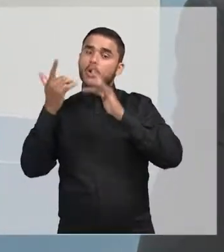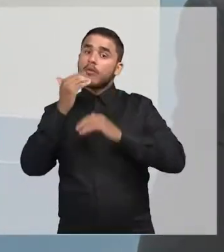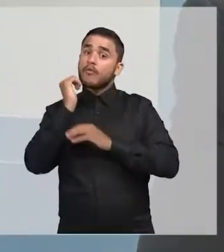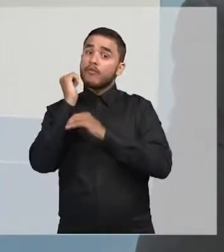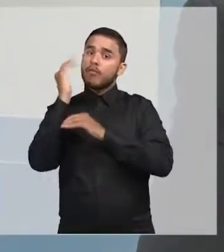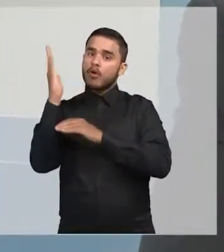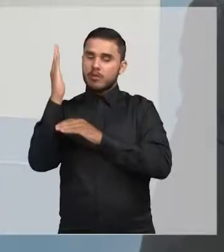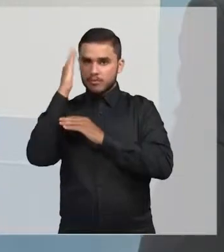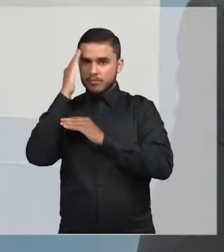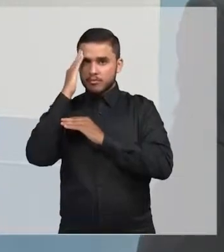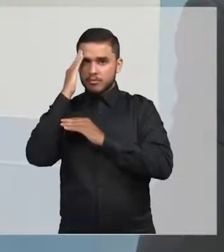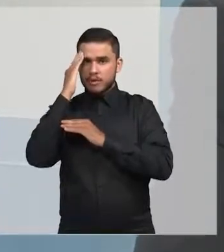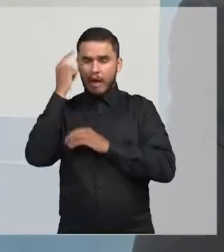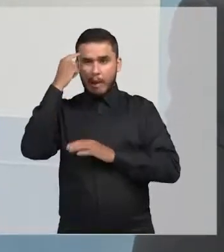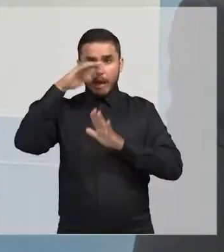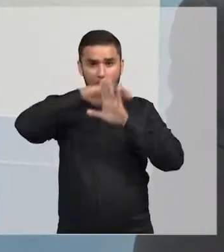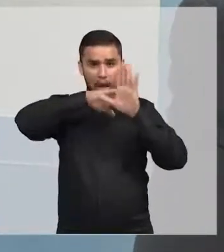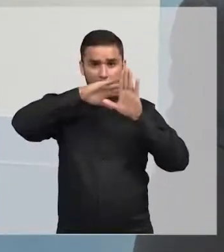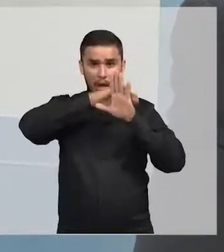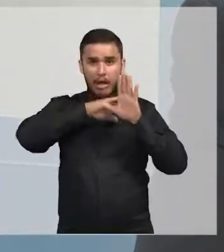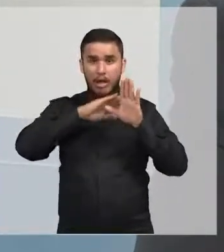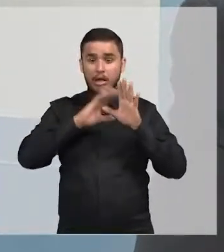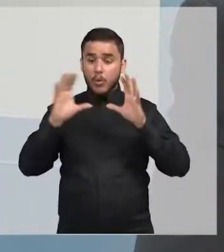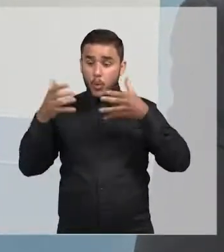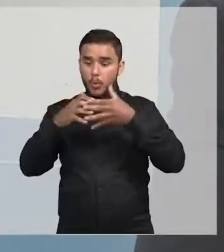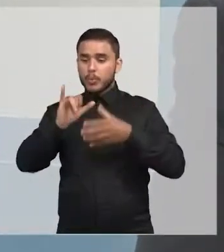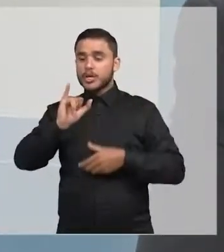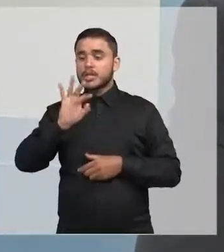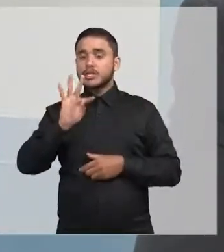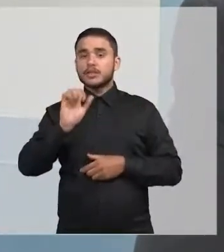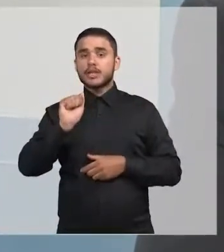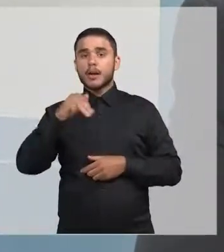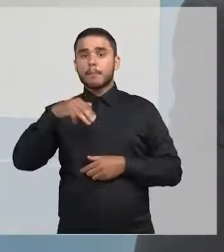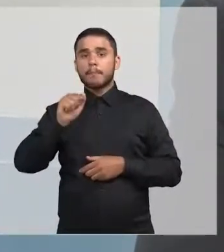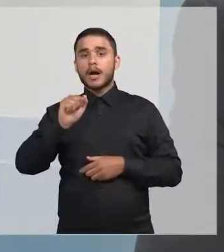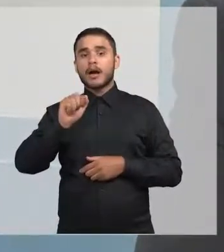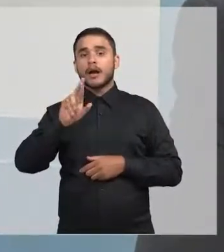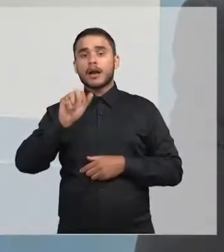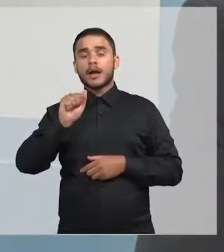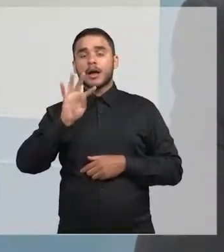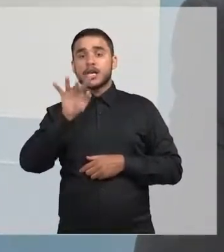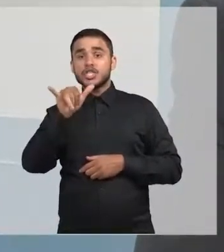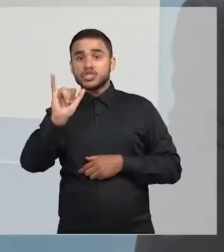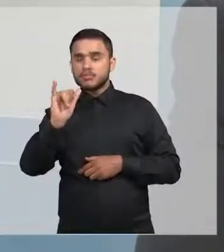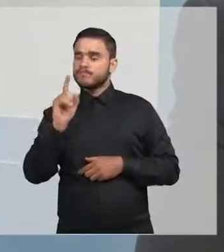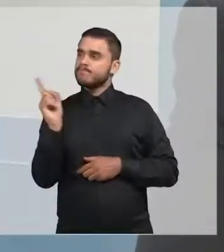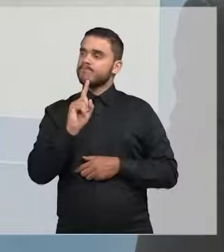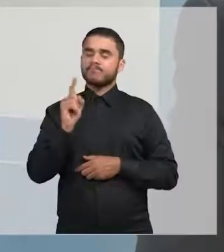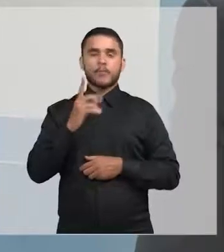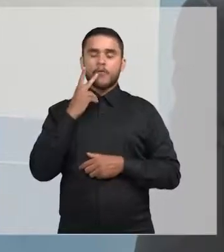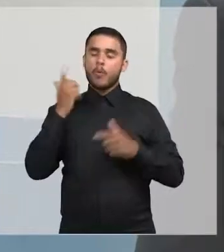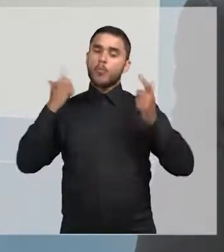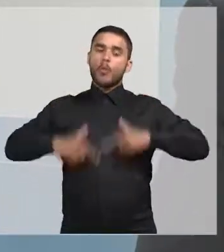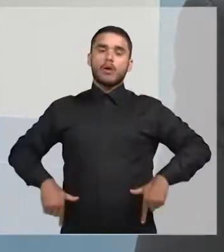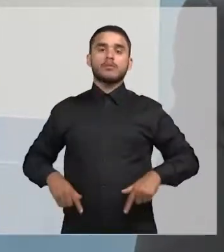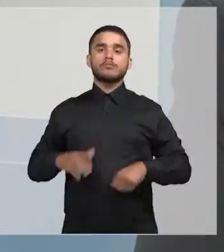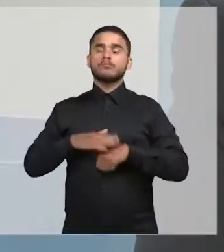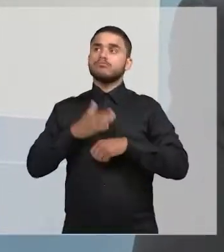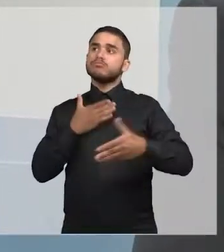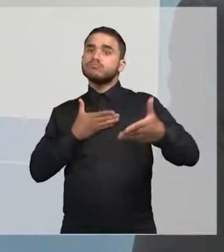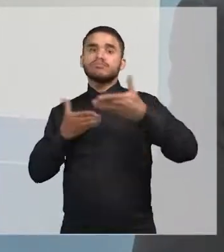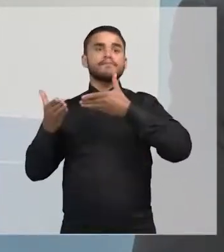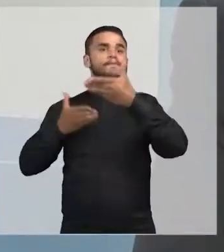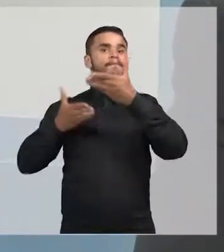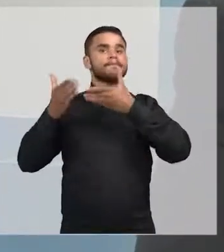justamente acabar um viés ideológico no Itamaraty. Né? Agora, é importante dizer uma coisa, Luiz, e faltou a gente analisar um aqui. Dois,